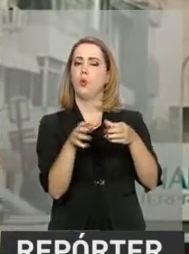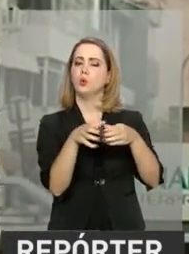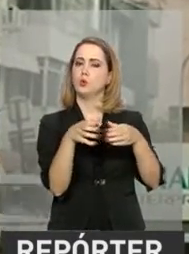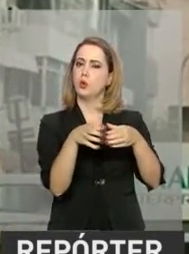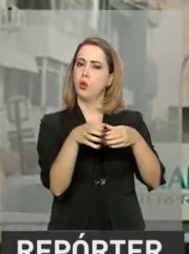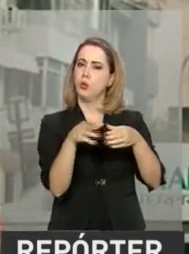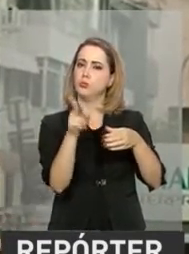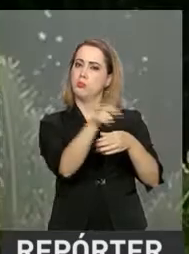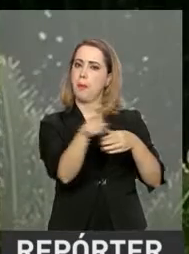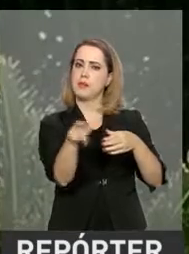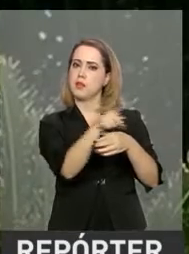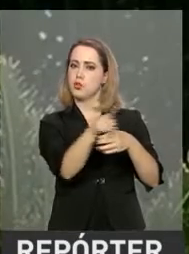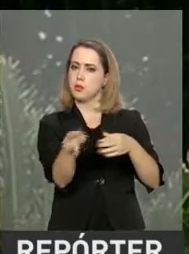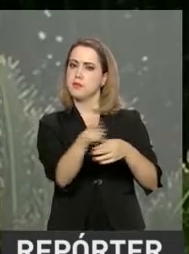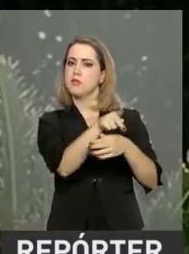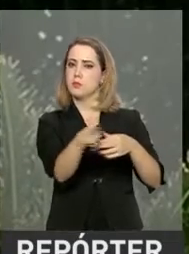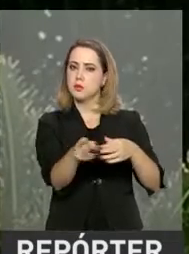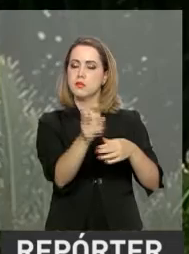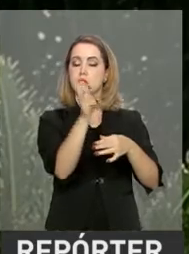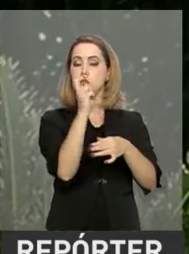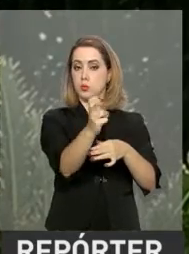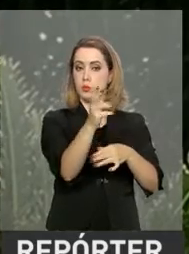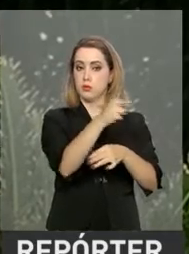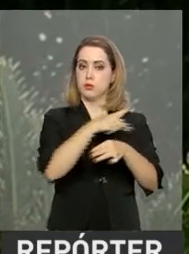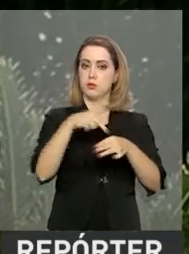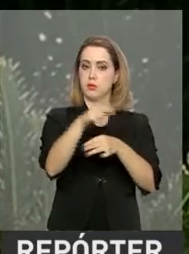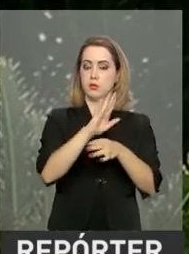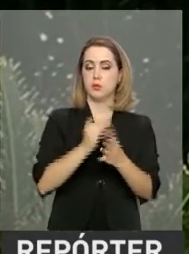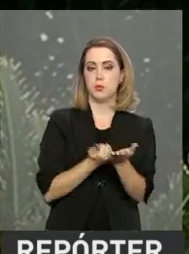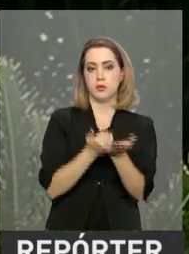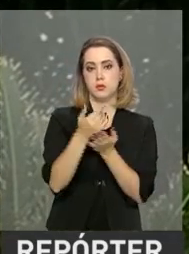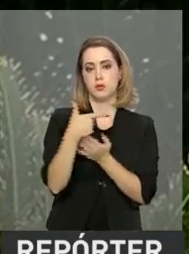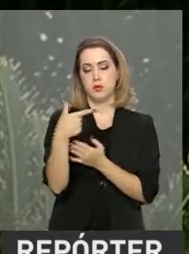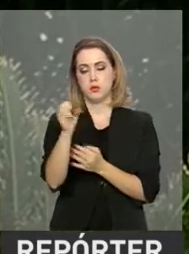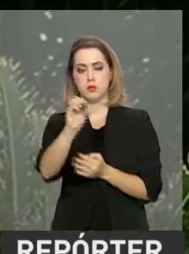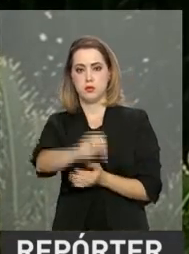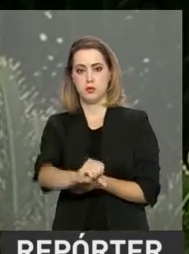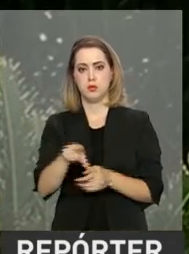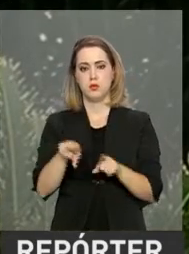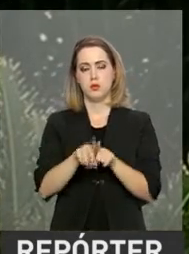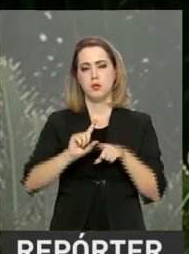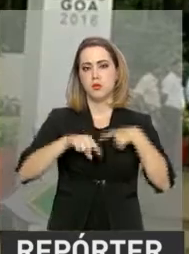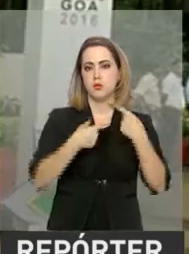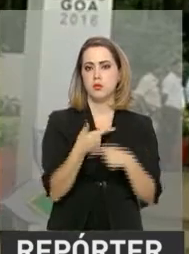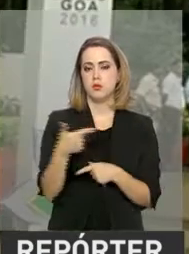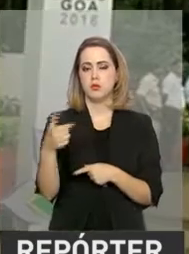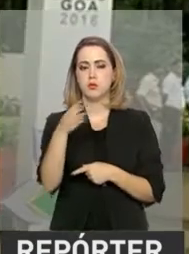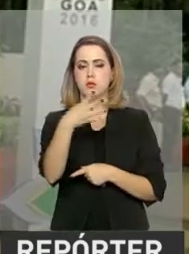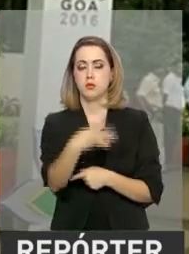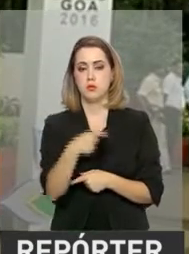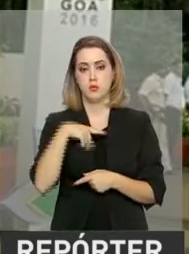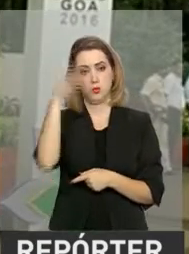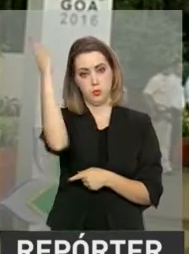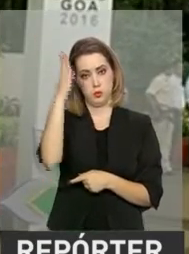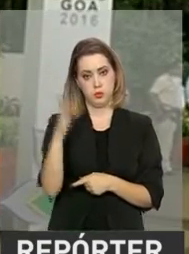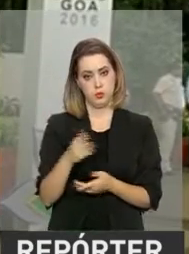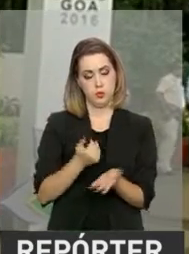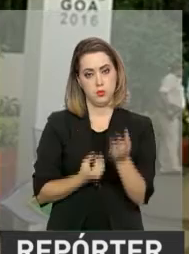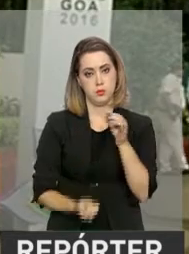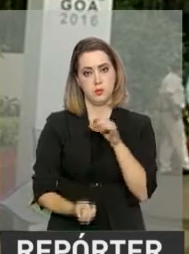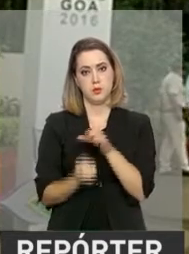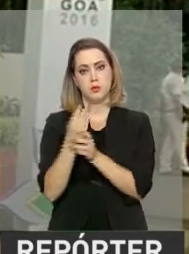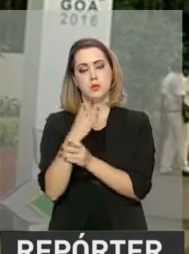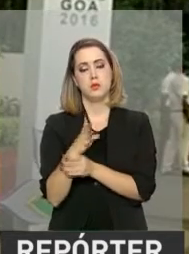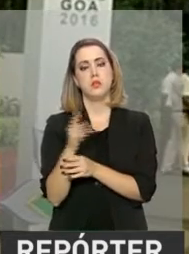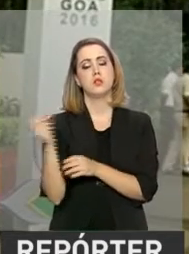partir de 2009, logo após a crise financeira de 2008, e que em 2014, na cúpula de Fortaleza, no Brasil, criaram o